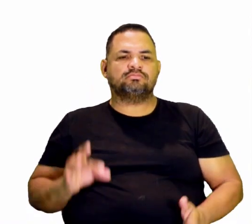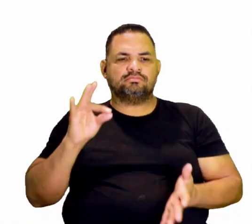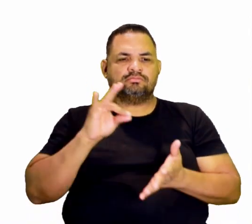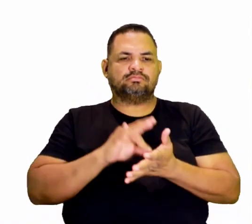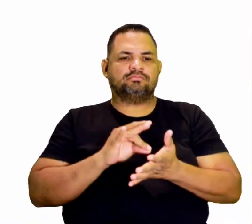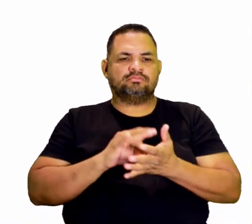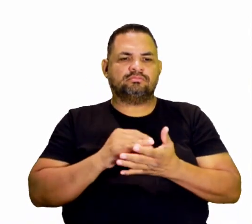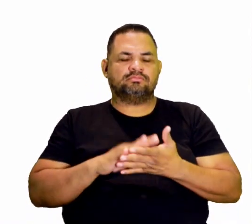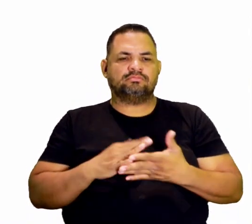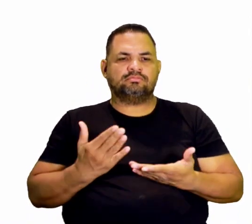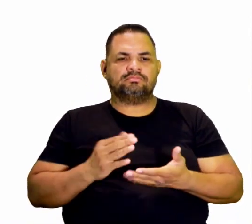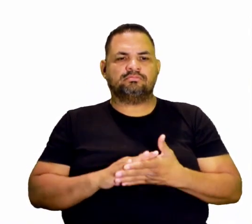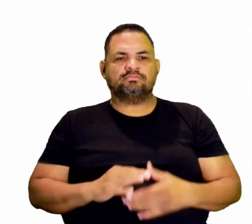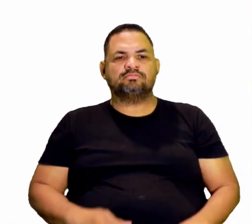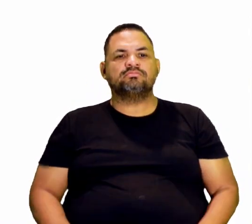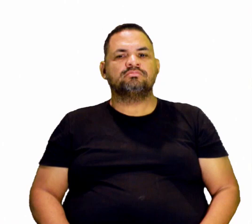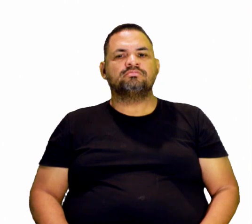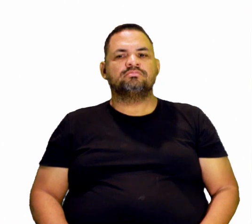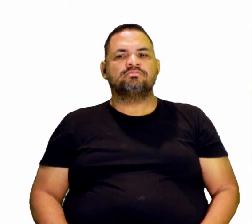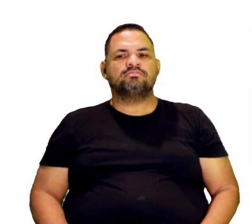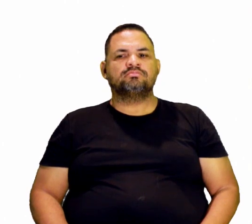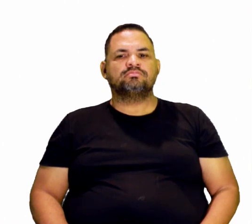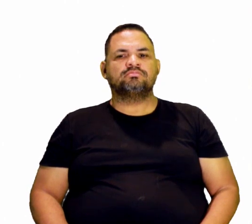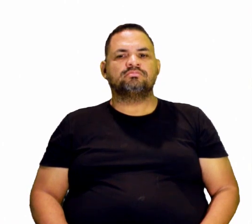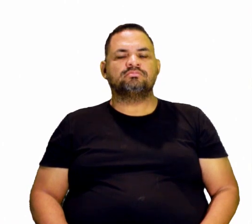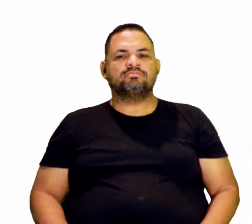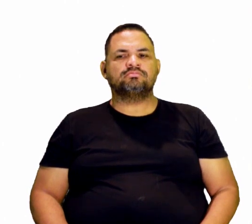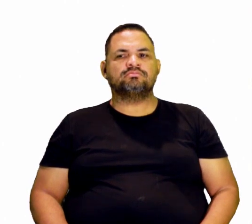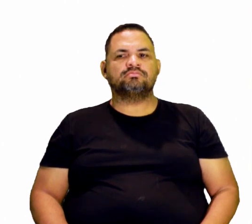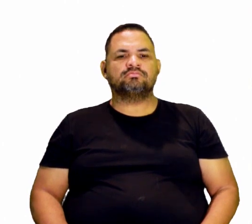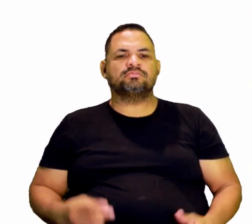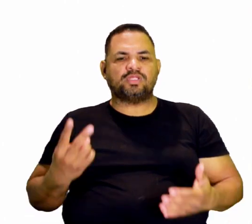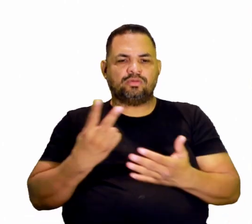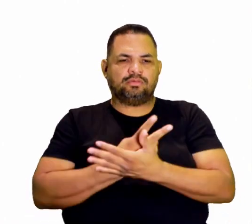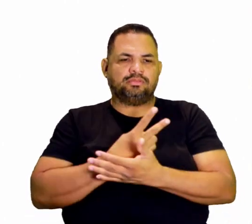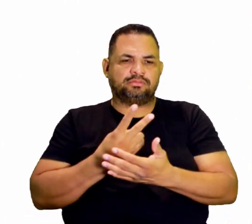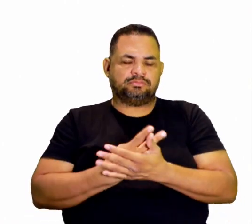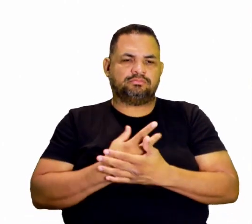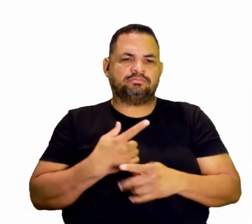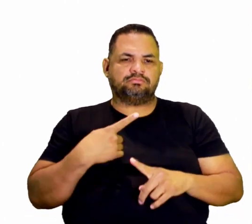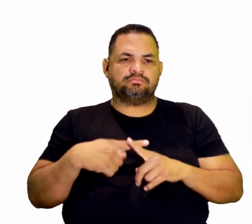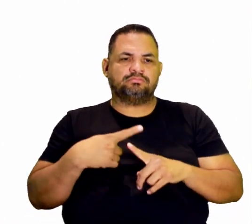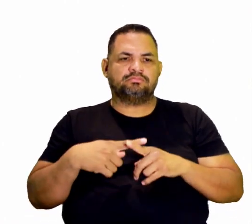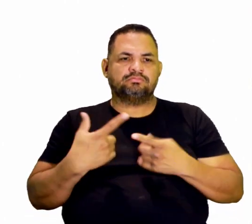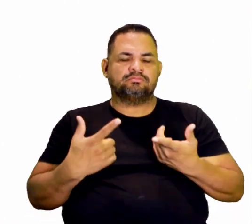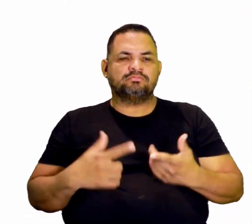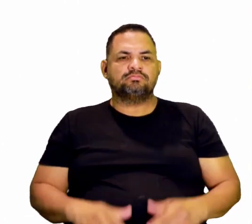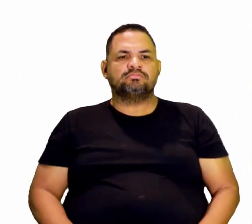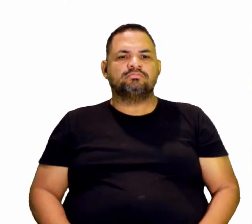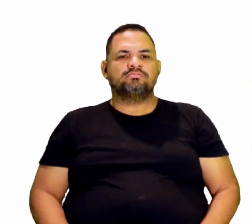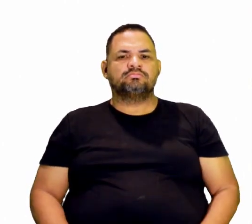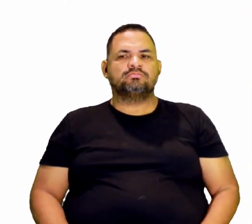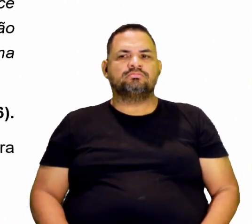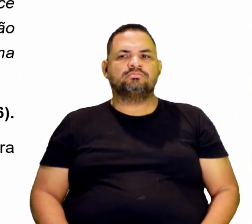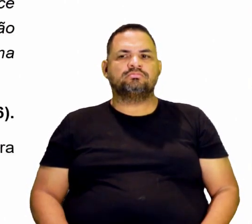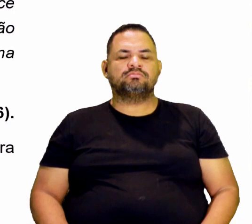afirmativa, né, e a última são falsas, estão erradas, estão em desacordo.